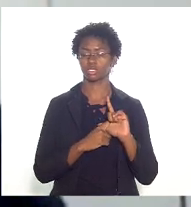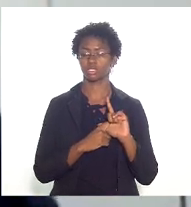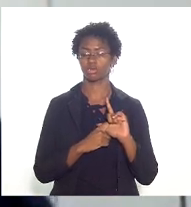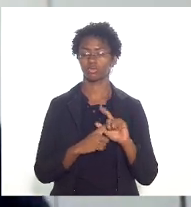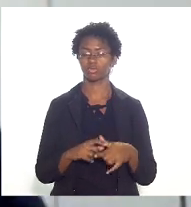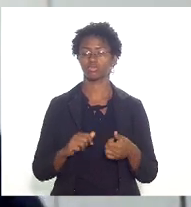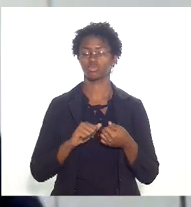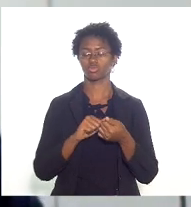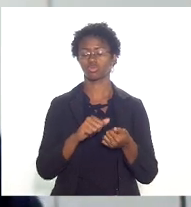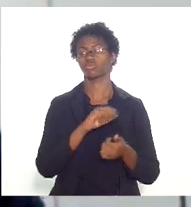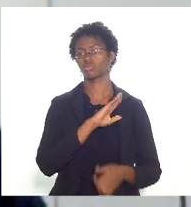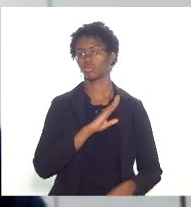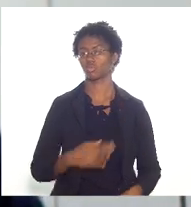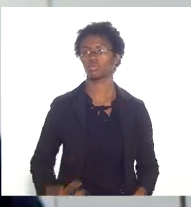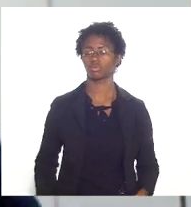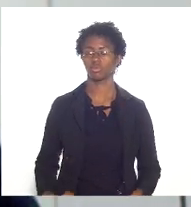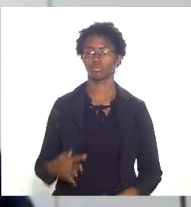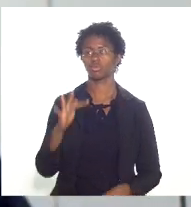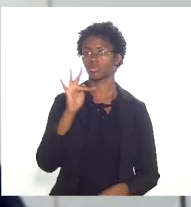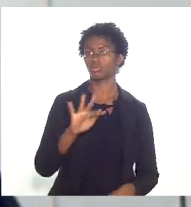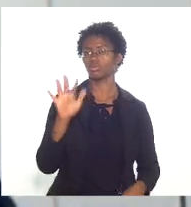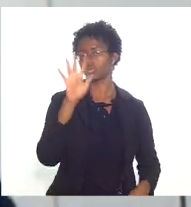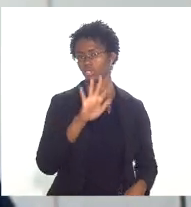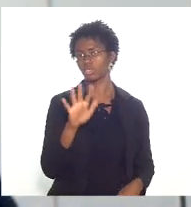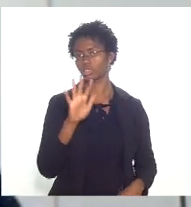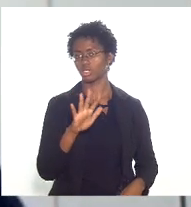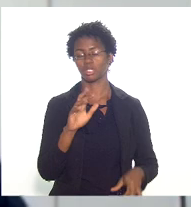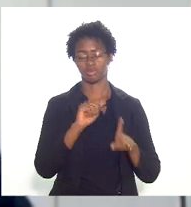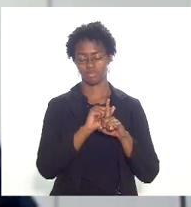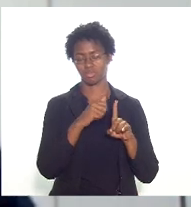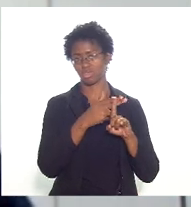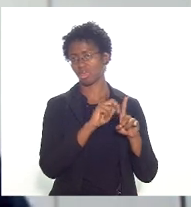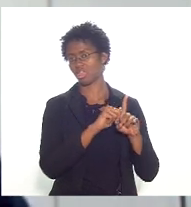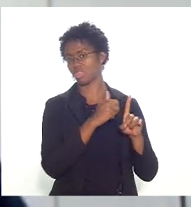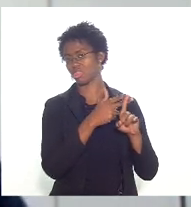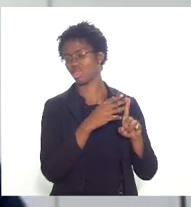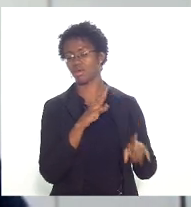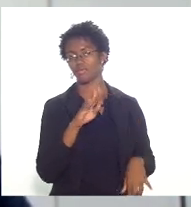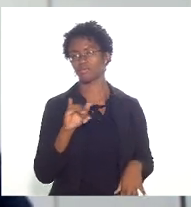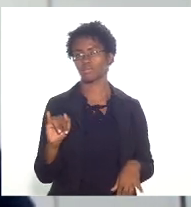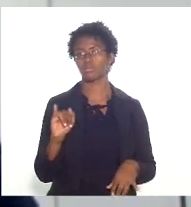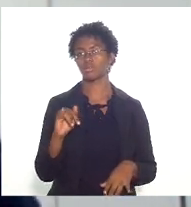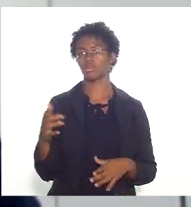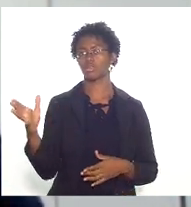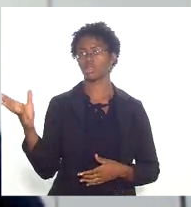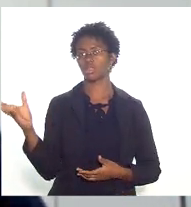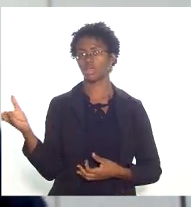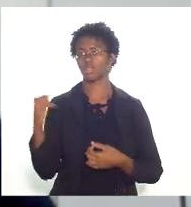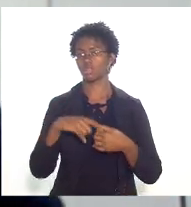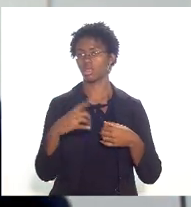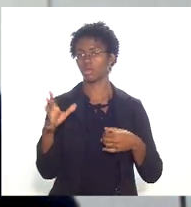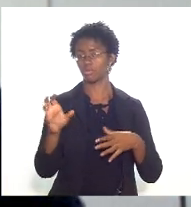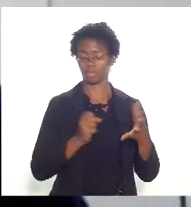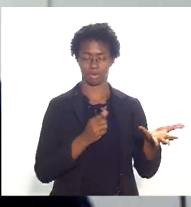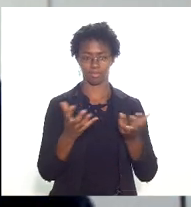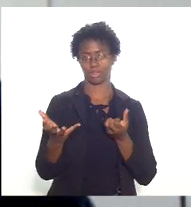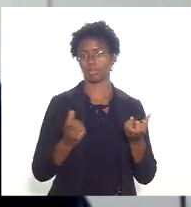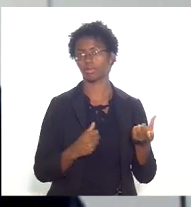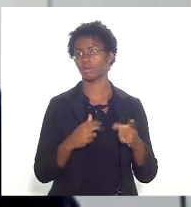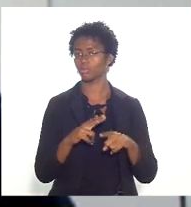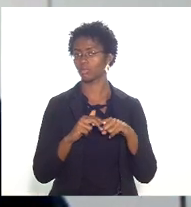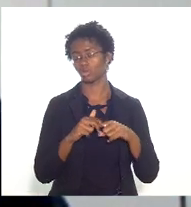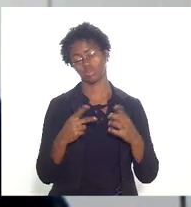junto ao governo federal tem vilões reais a receber em devolução de impostos cobrados de forma irregular